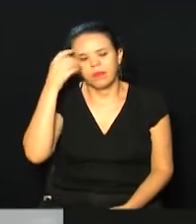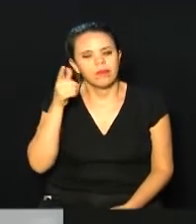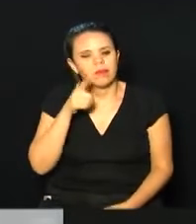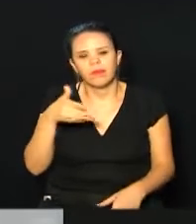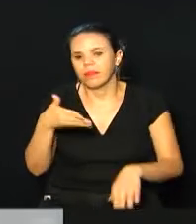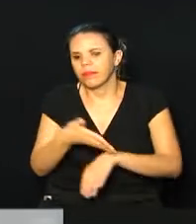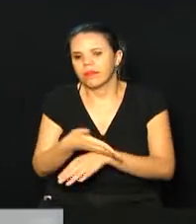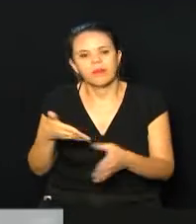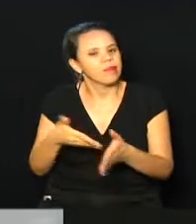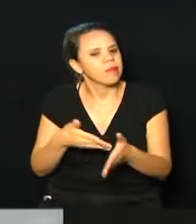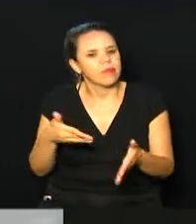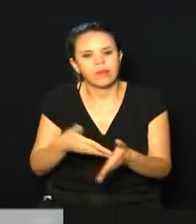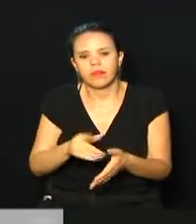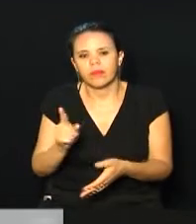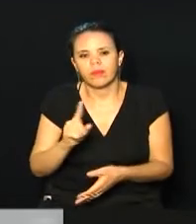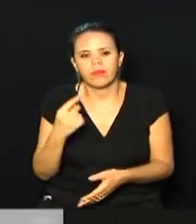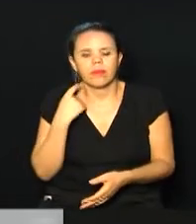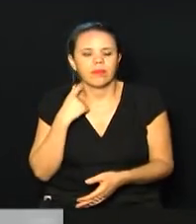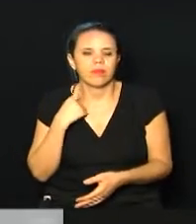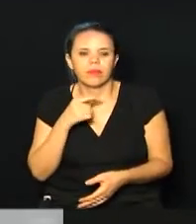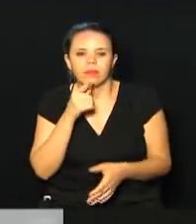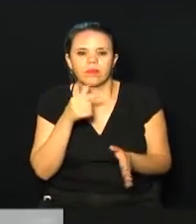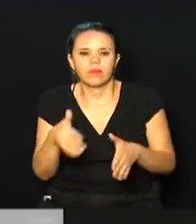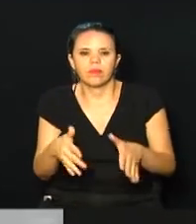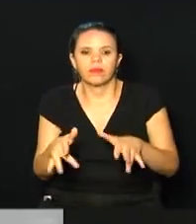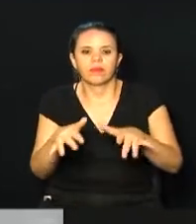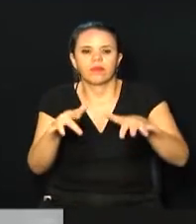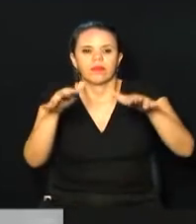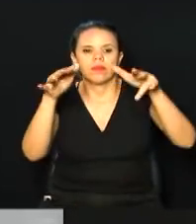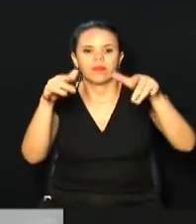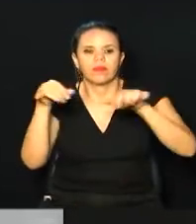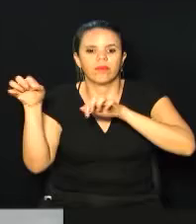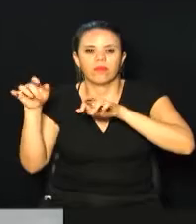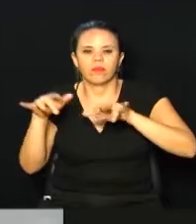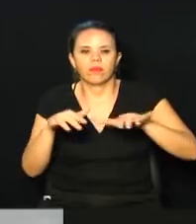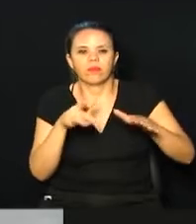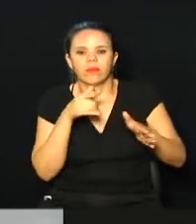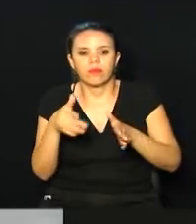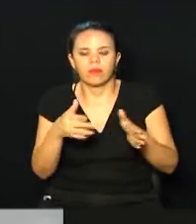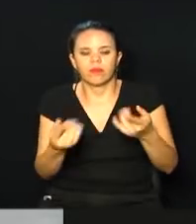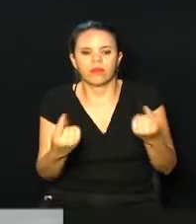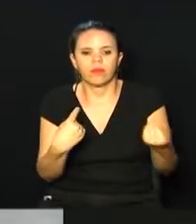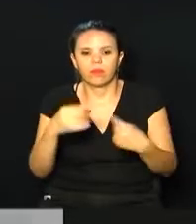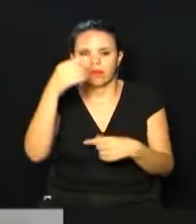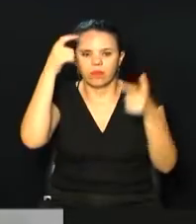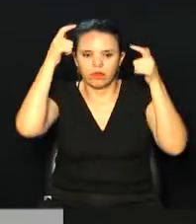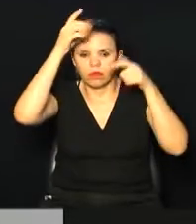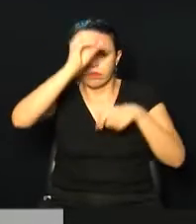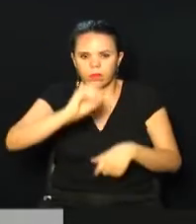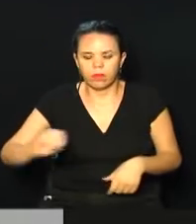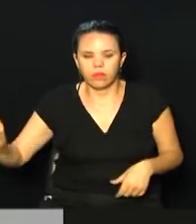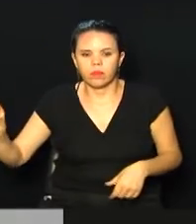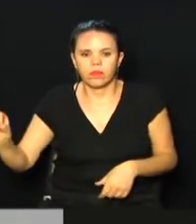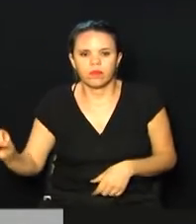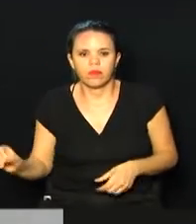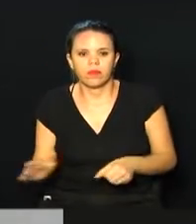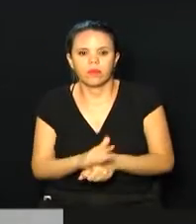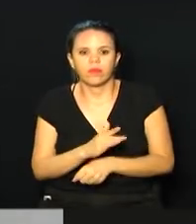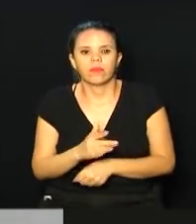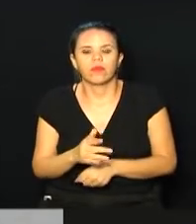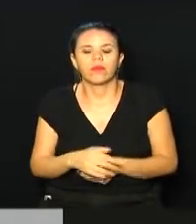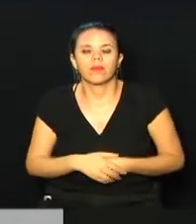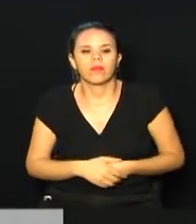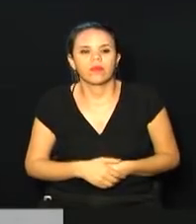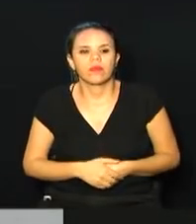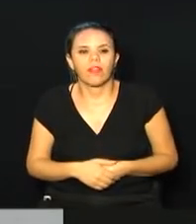não entra? Porque o volume de água que cai na Princesa do Oeste vem de outra